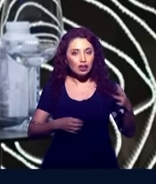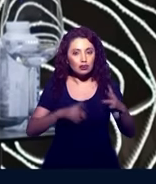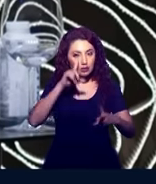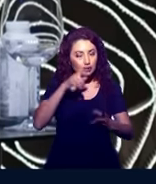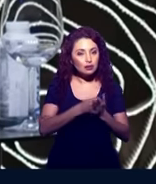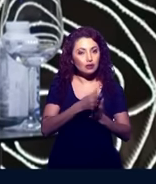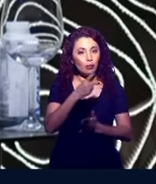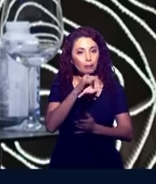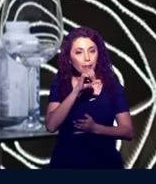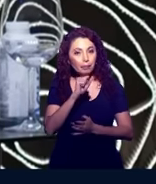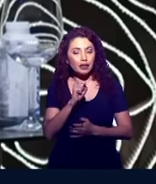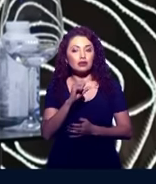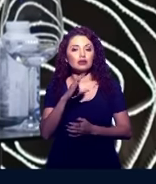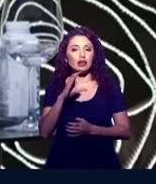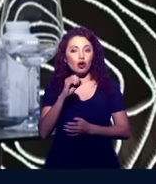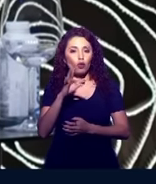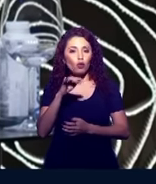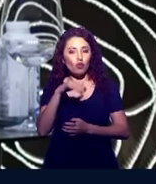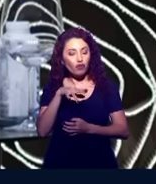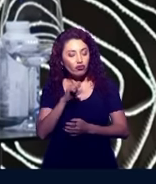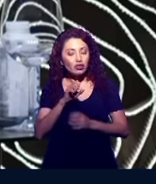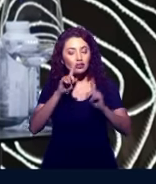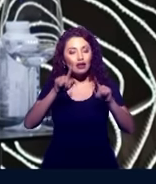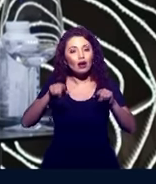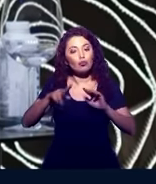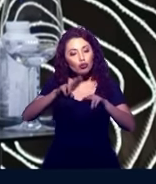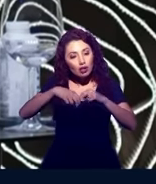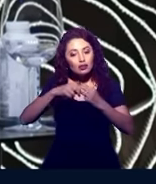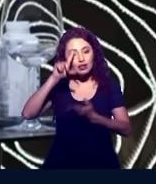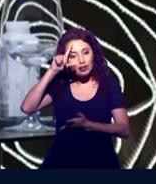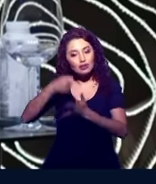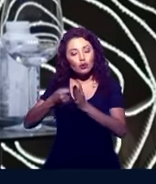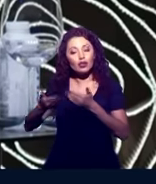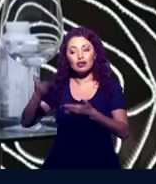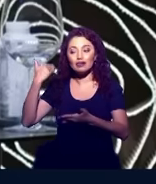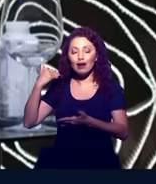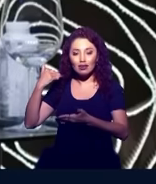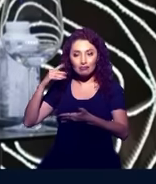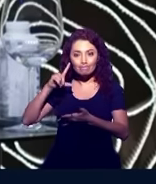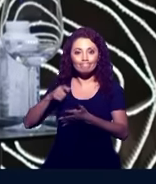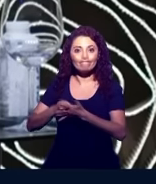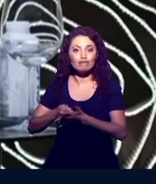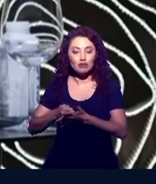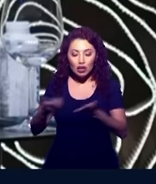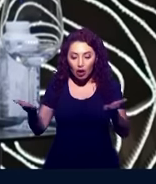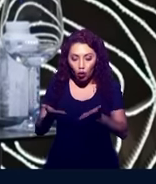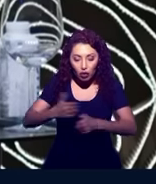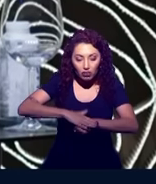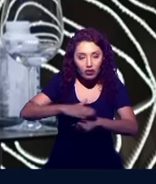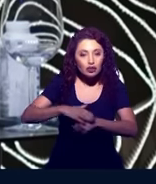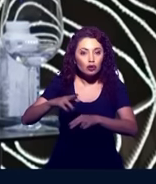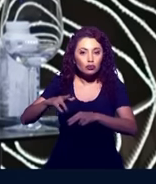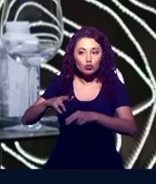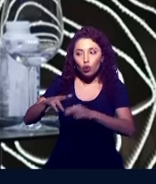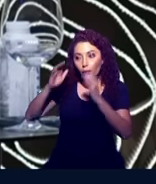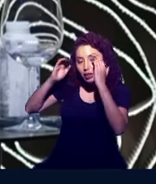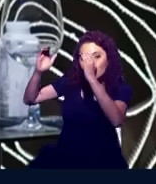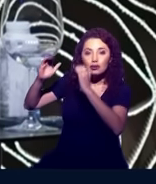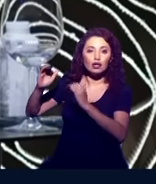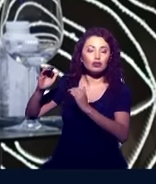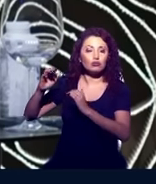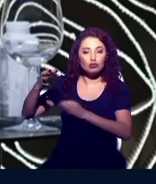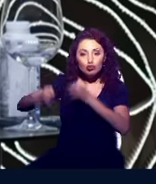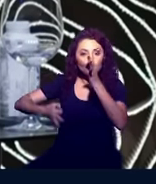respeito àquela decisão que foi tomada e que tá sendo cumprida da maneira que a justiça determinou que